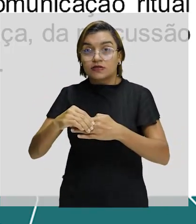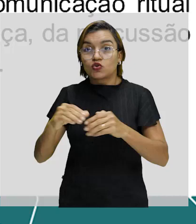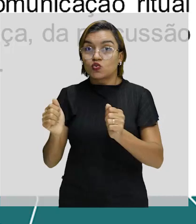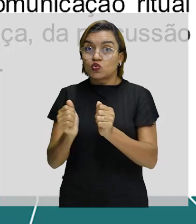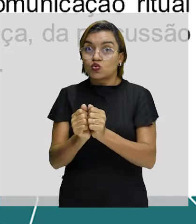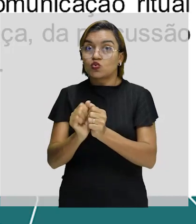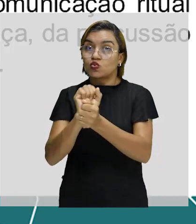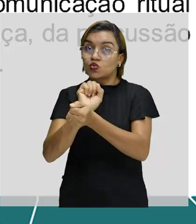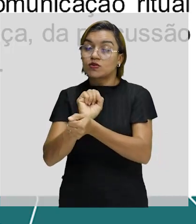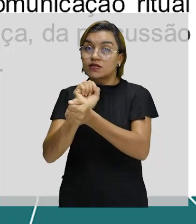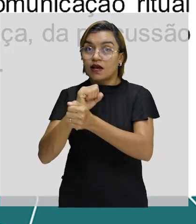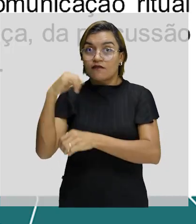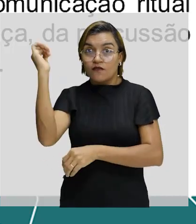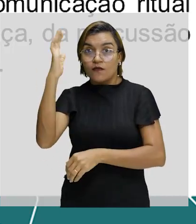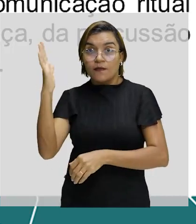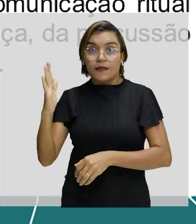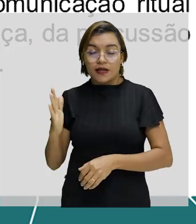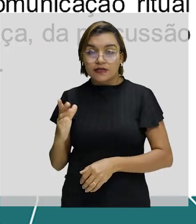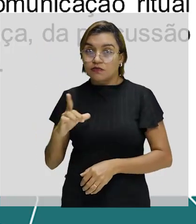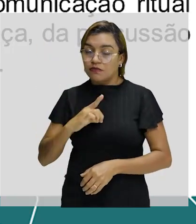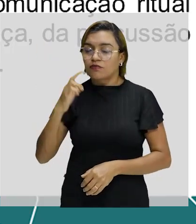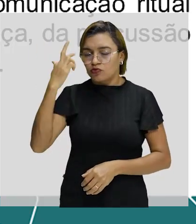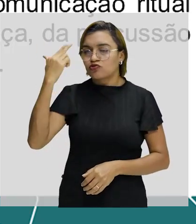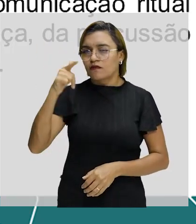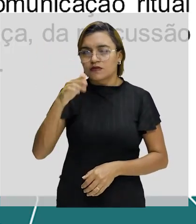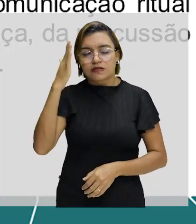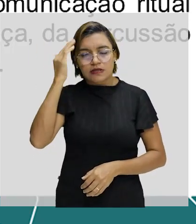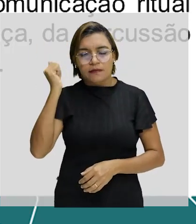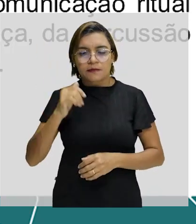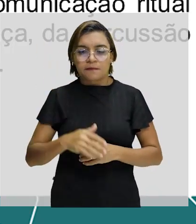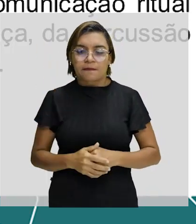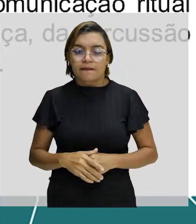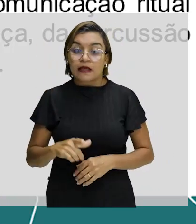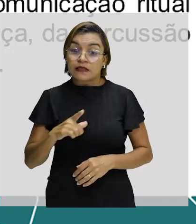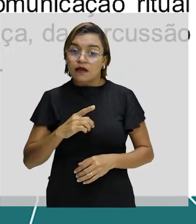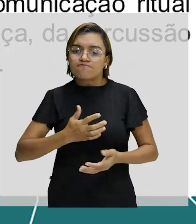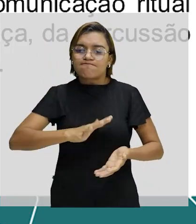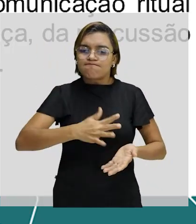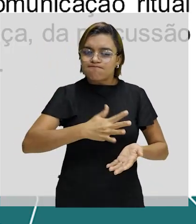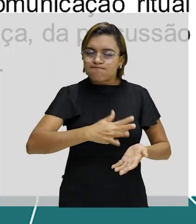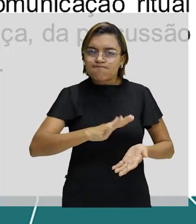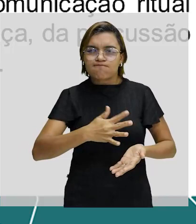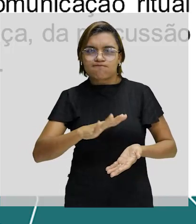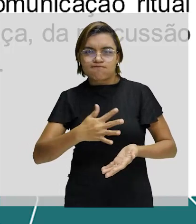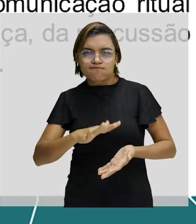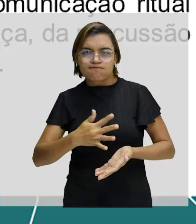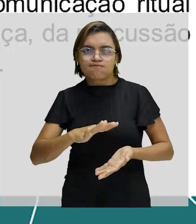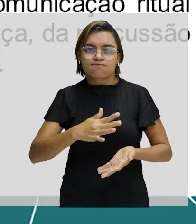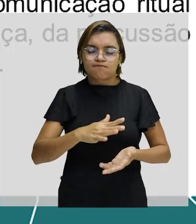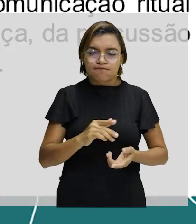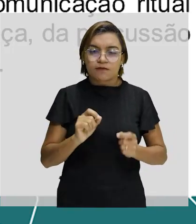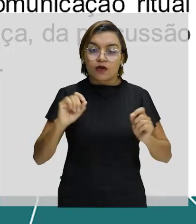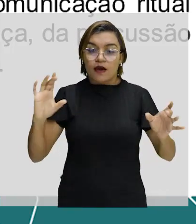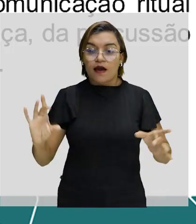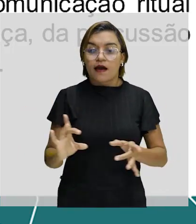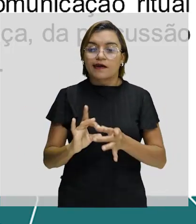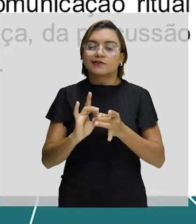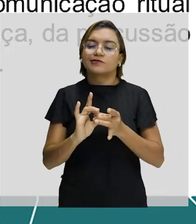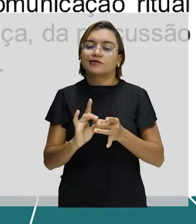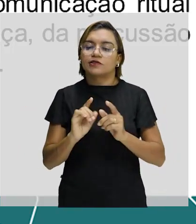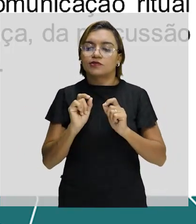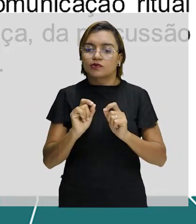o Brasil. Isso vocês sabem, está na nossa história. Esses batuques estavam geralmente associados